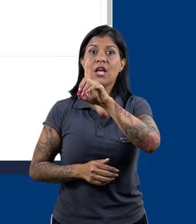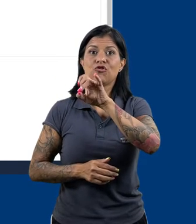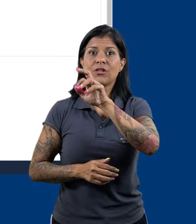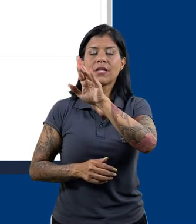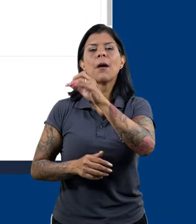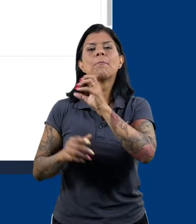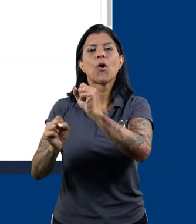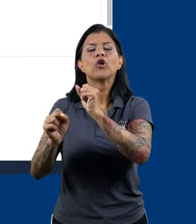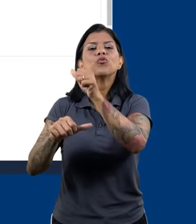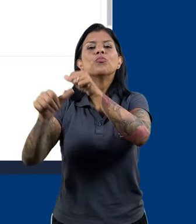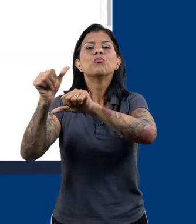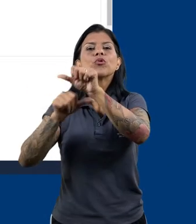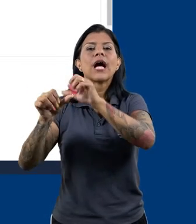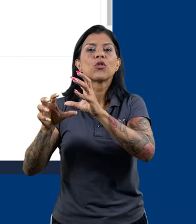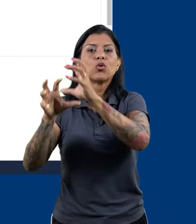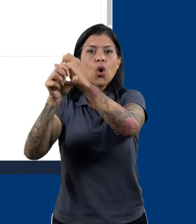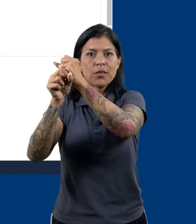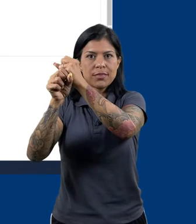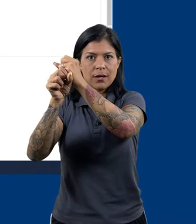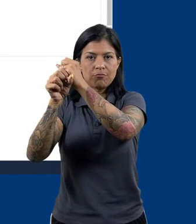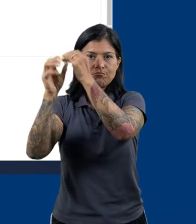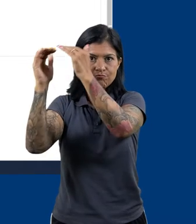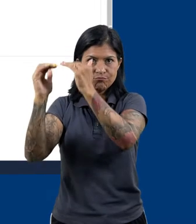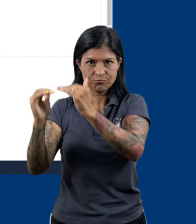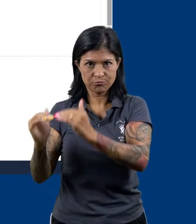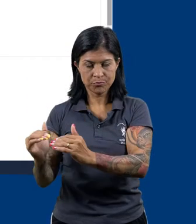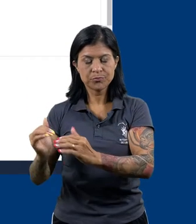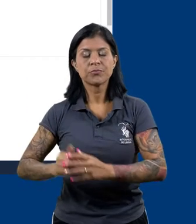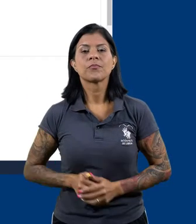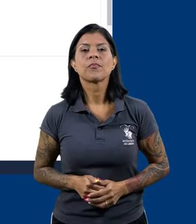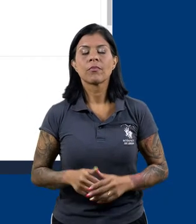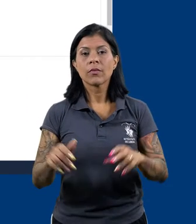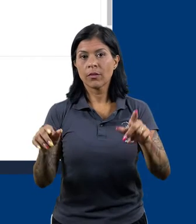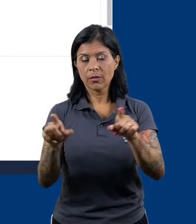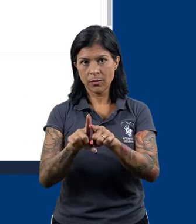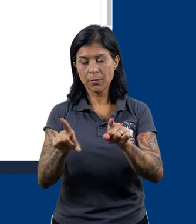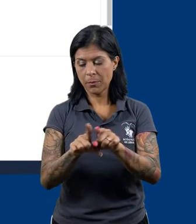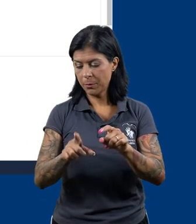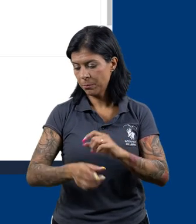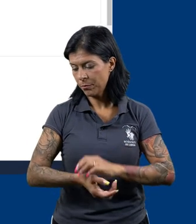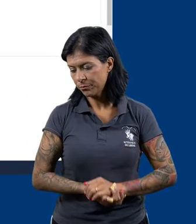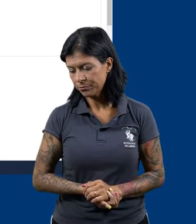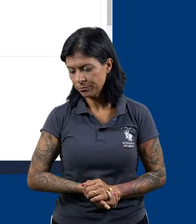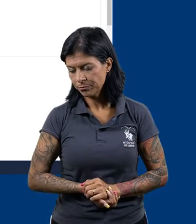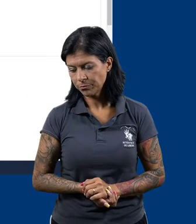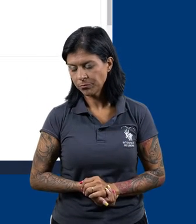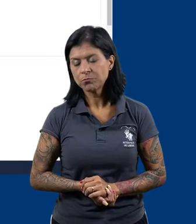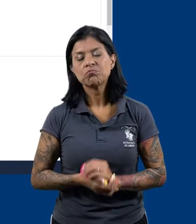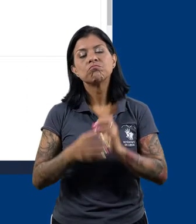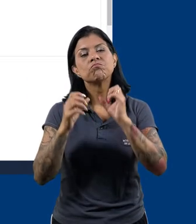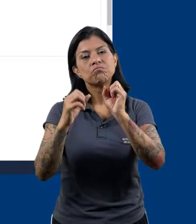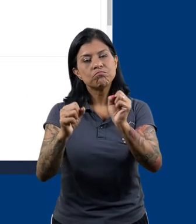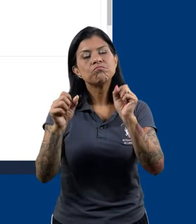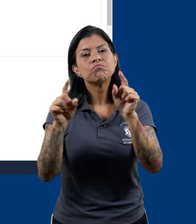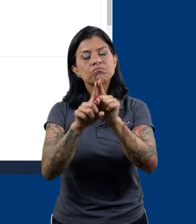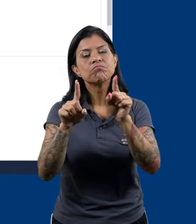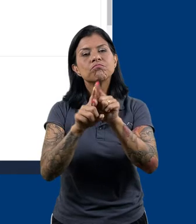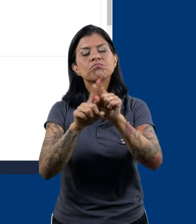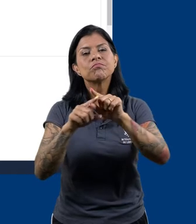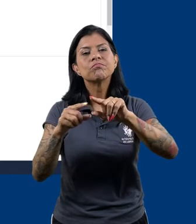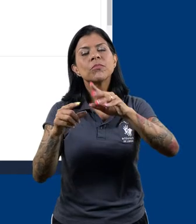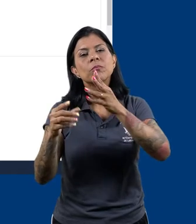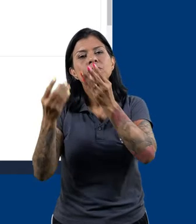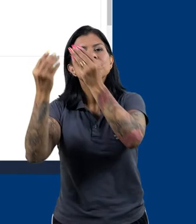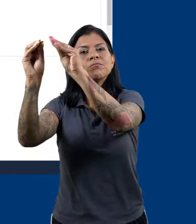questionário. Vamos alterá-lo a 100 pontos. E podemos inserir